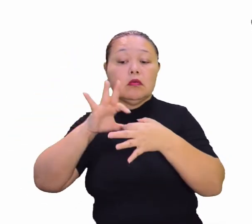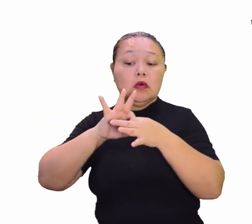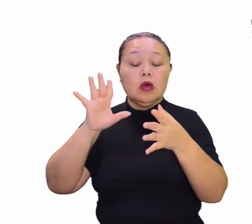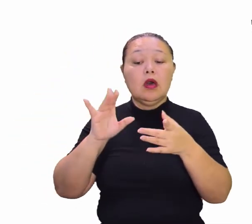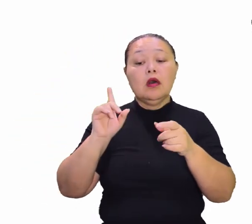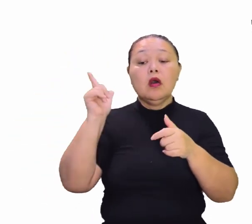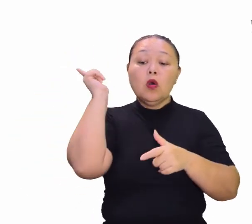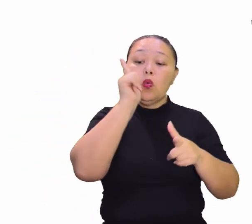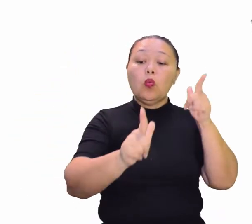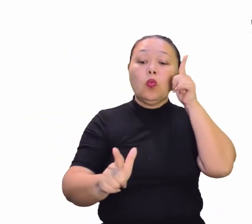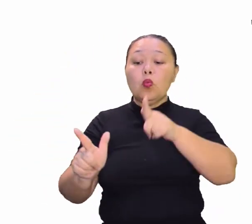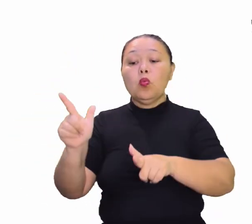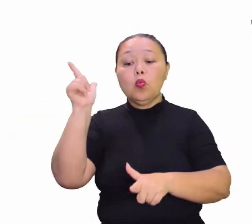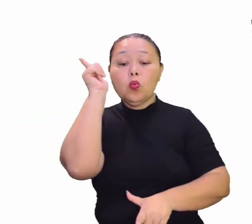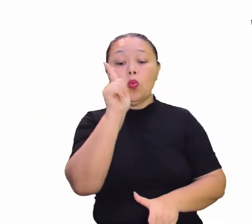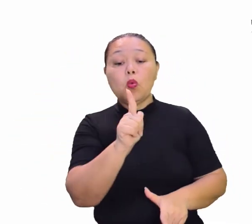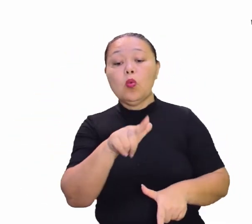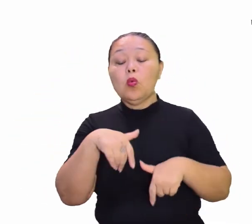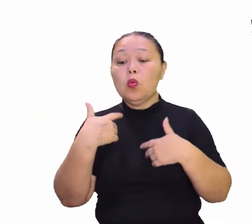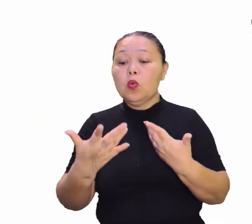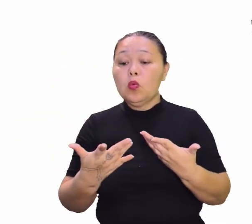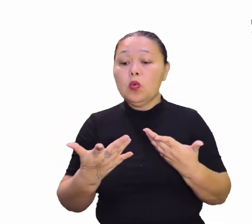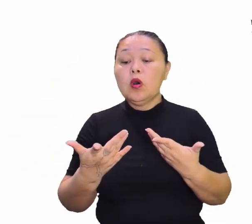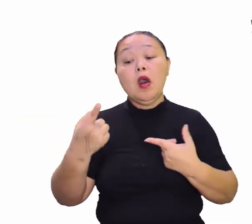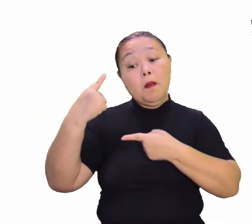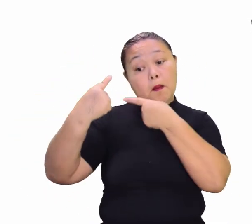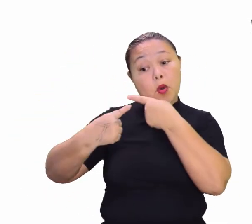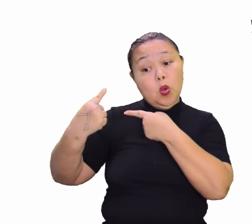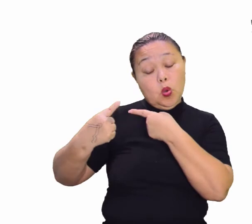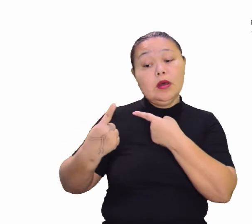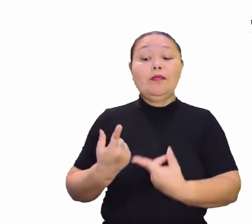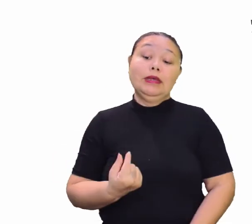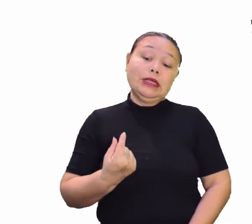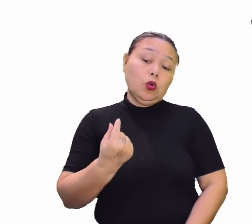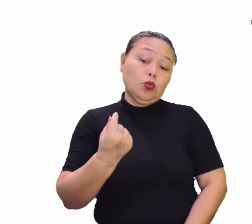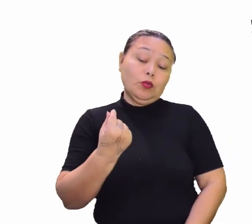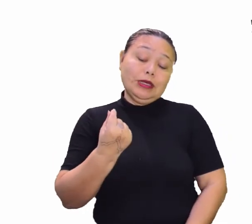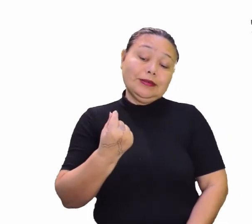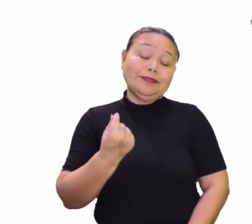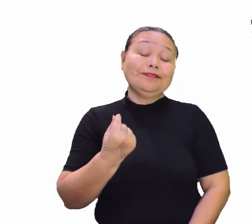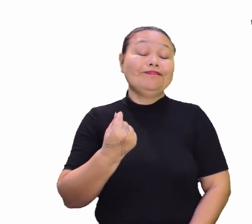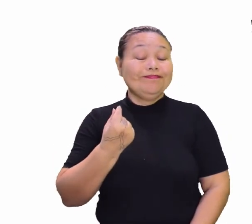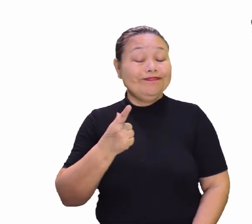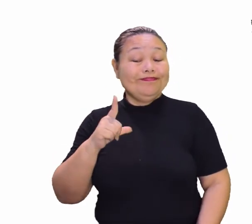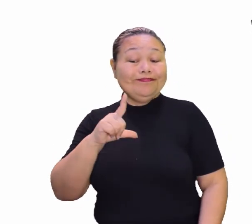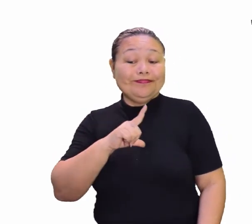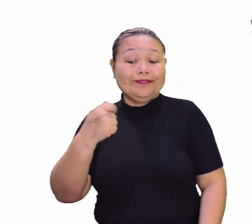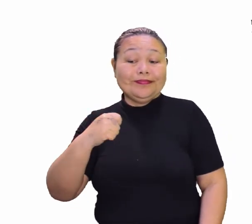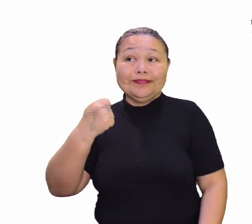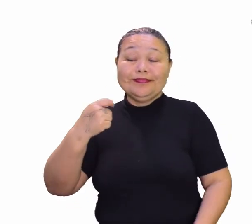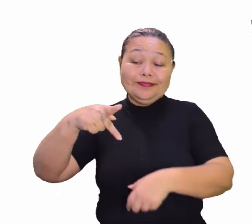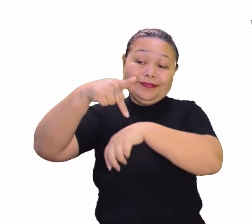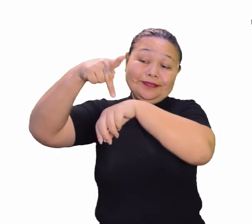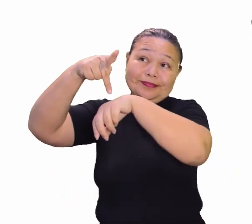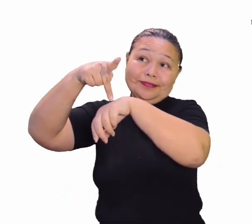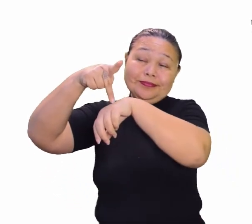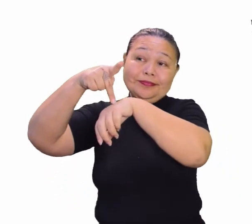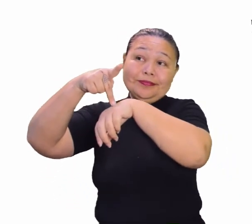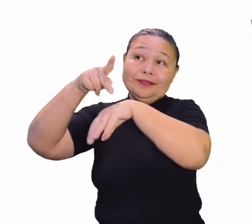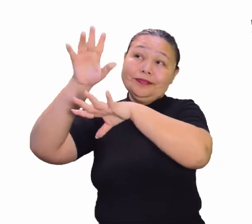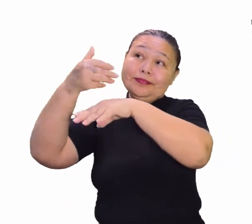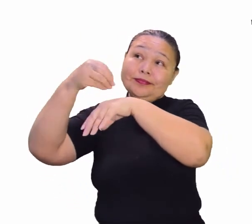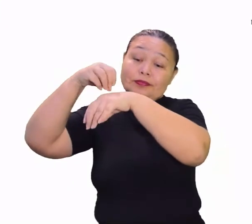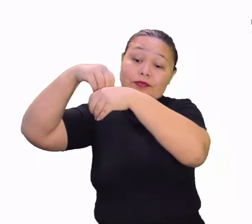Mas conquistaram a sua independência política, mas a econômica até hoje depende de países e